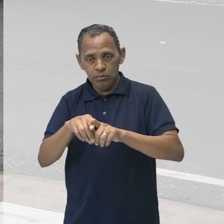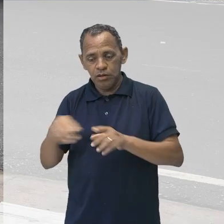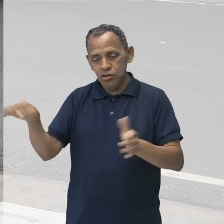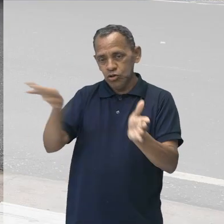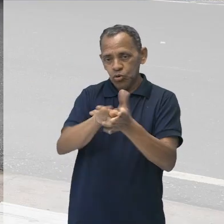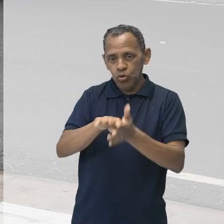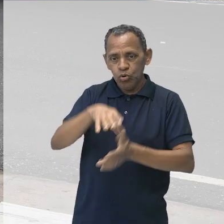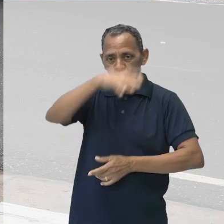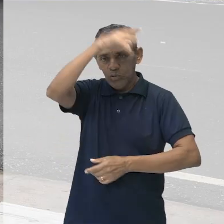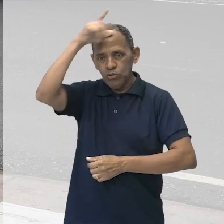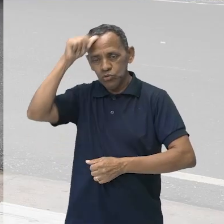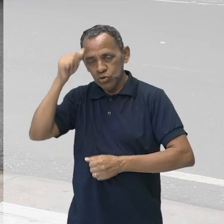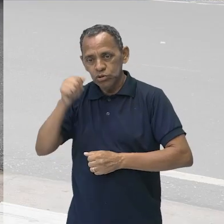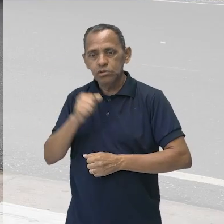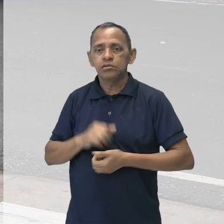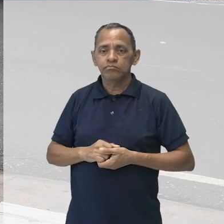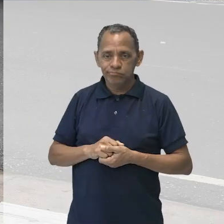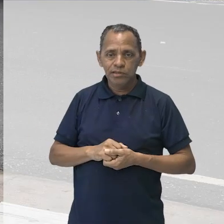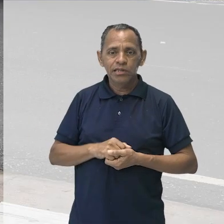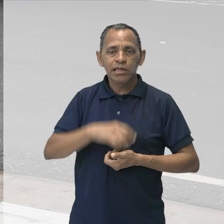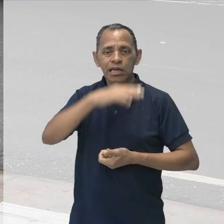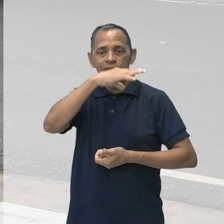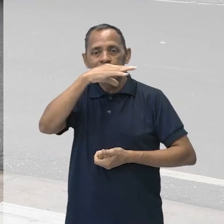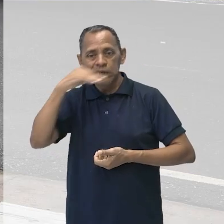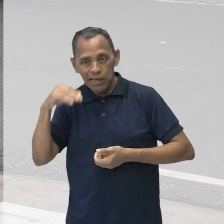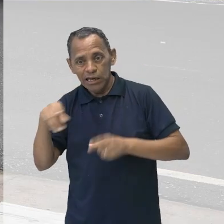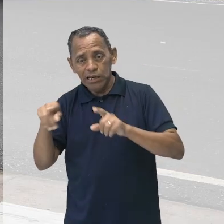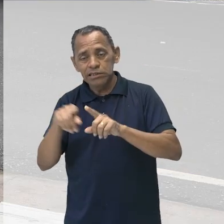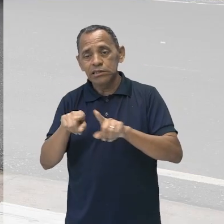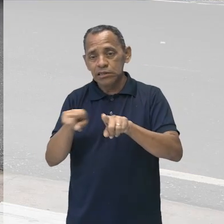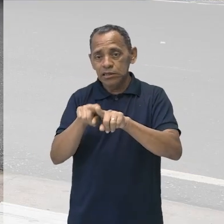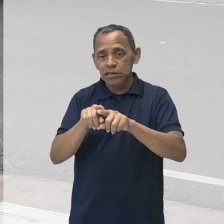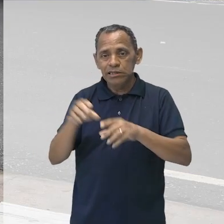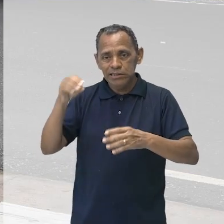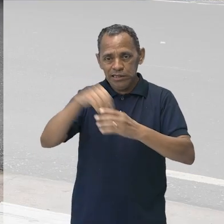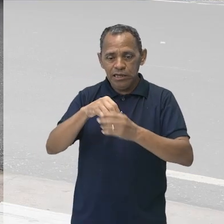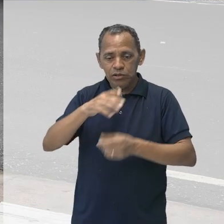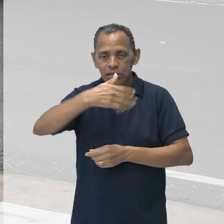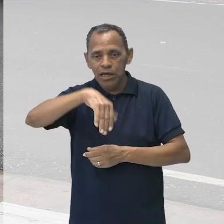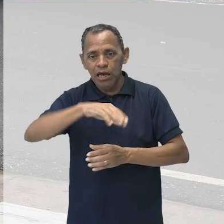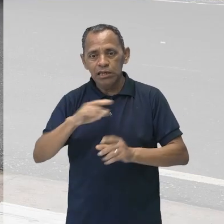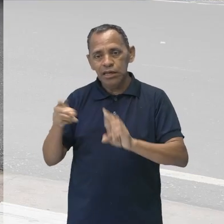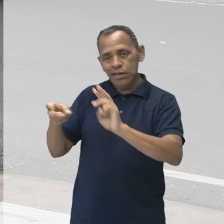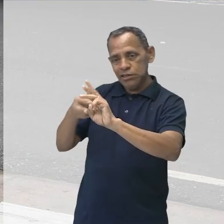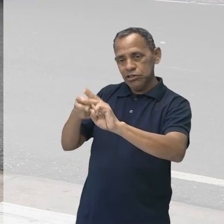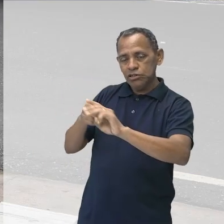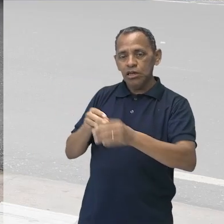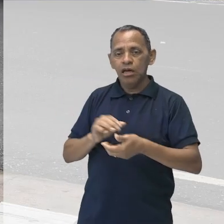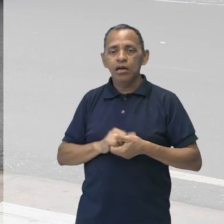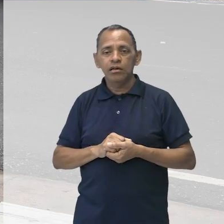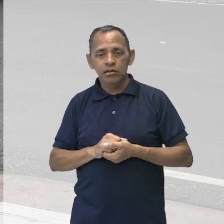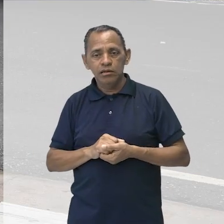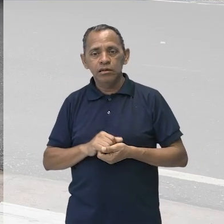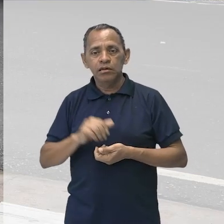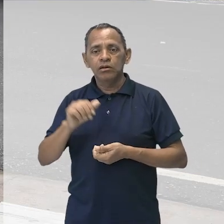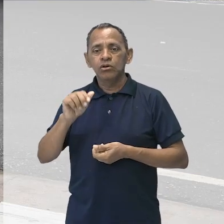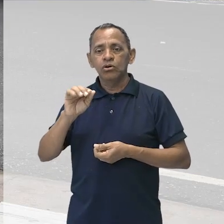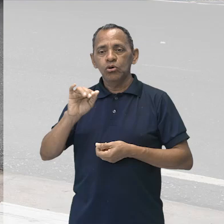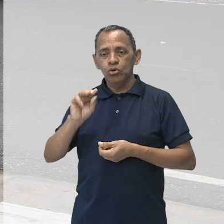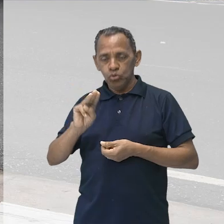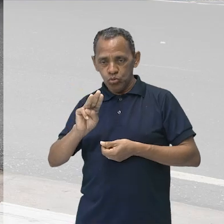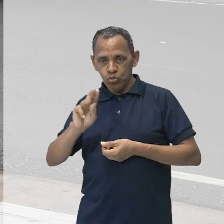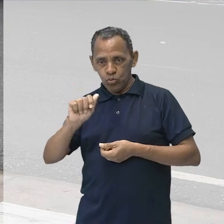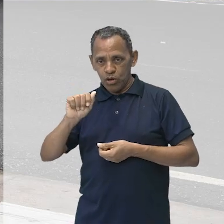ainda criança dentro da área indígena Waimiri Atuari, onde começou a grafitar aos 14 anos